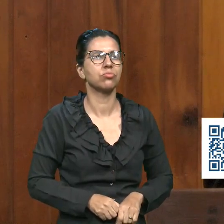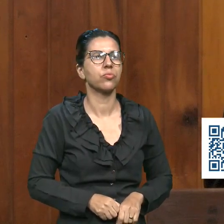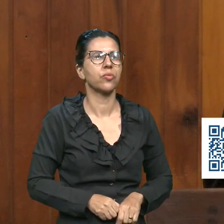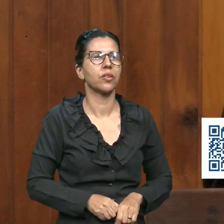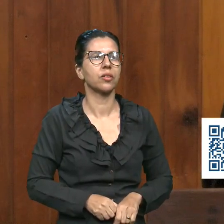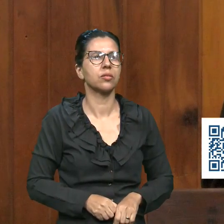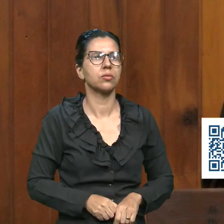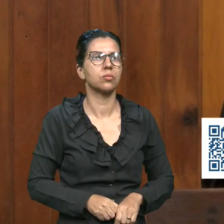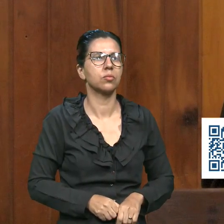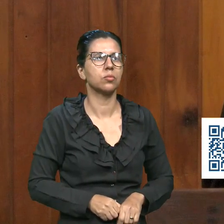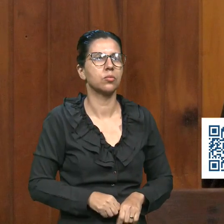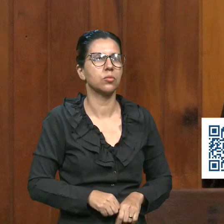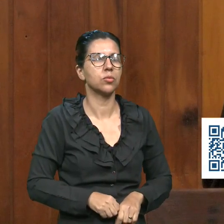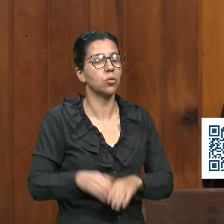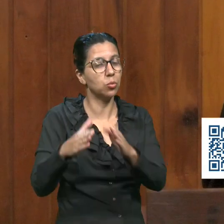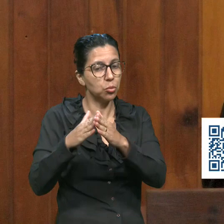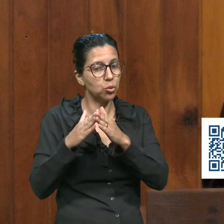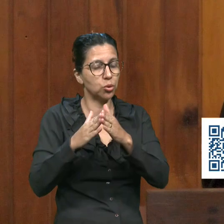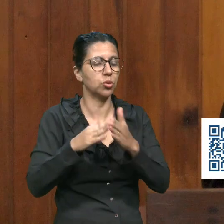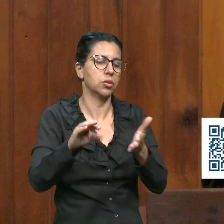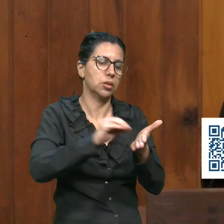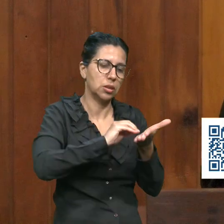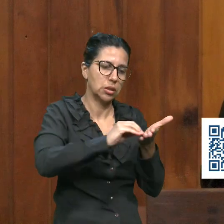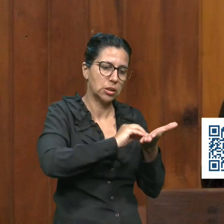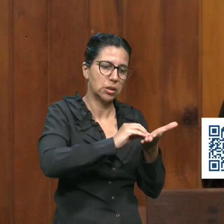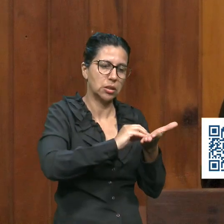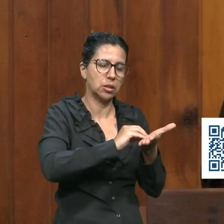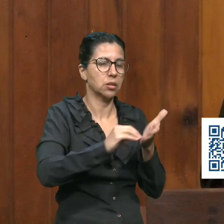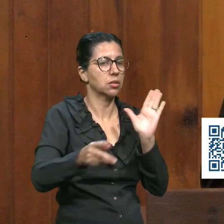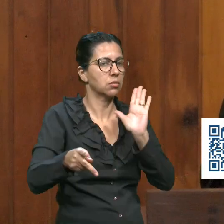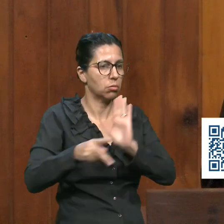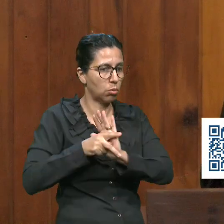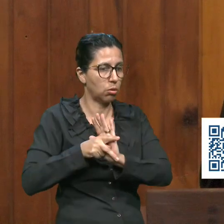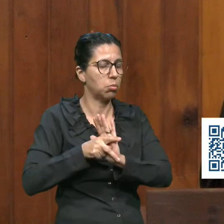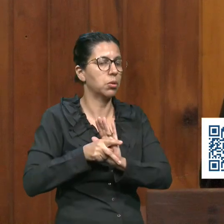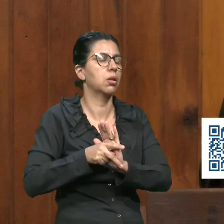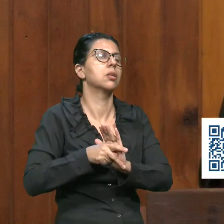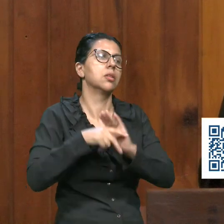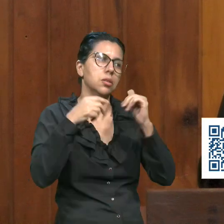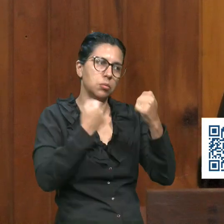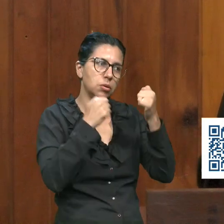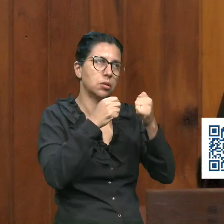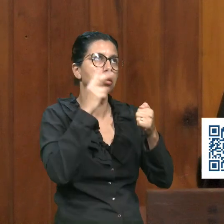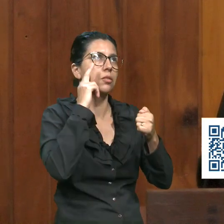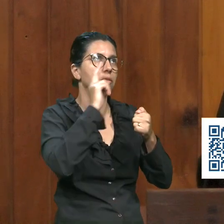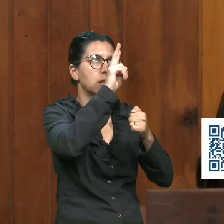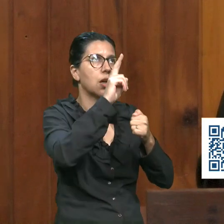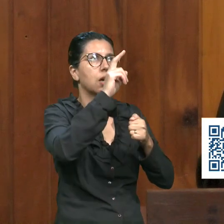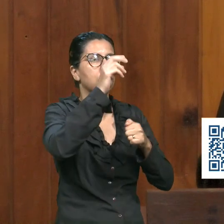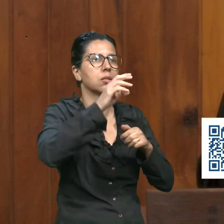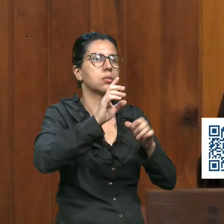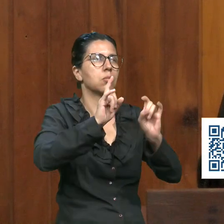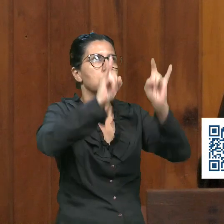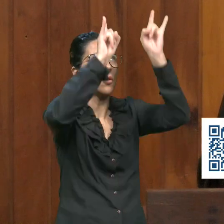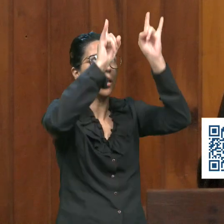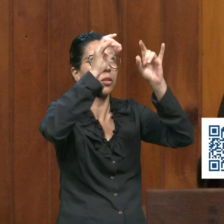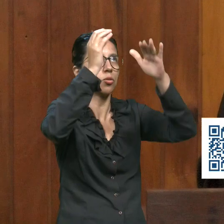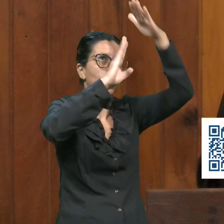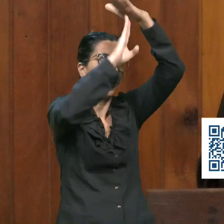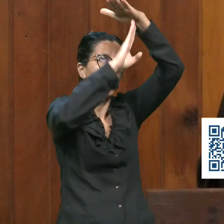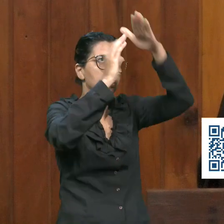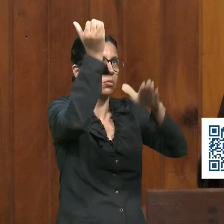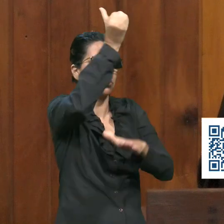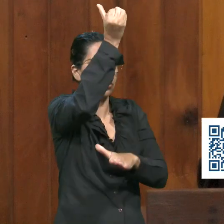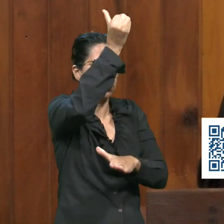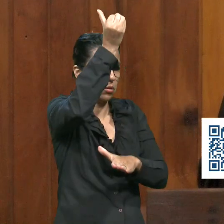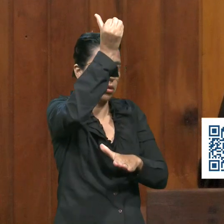com aí as secretarias competentes, façam aí a manutenção do sexto andar, colocando um pouco mais de dignidade